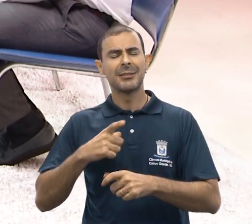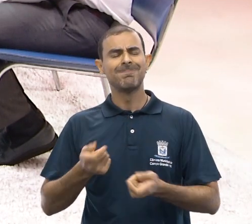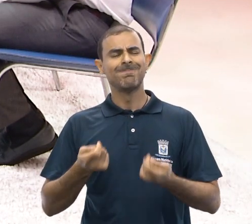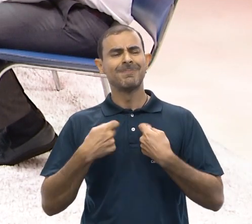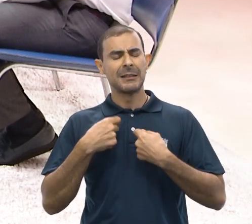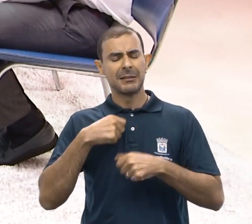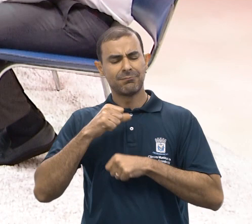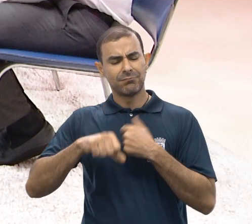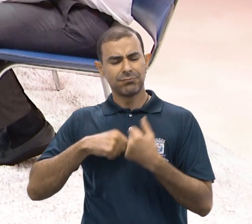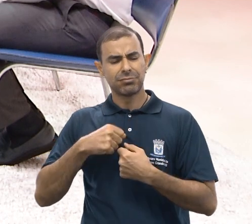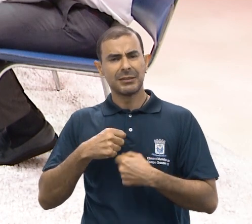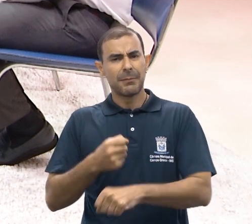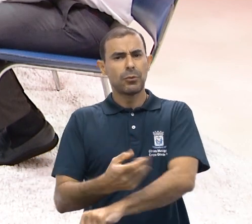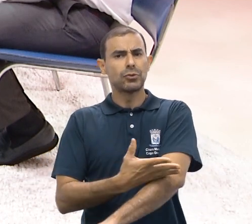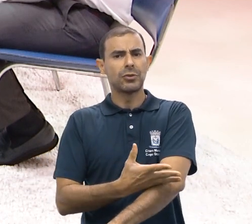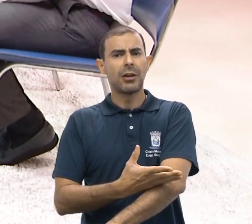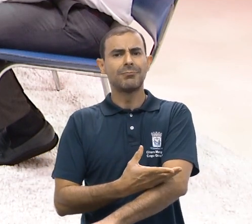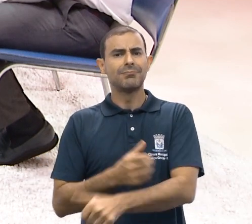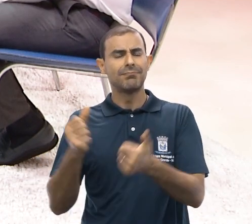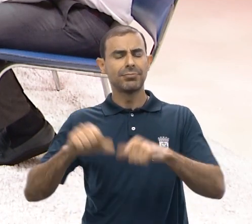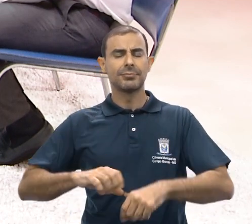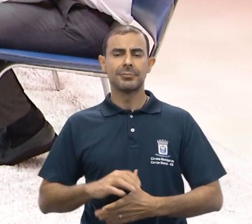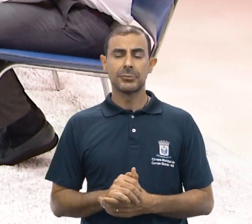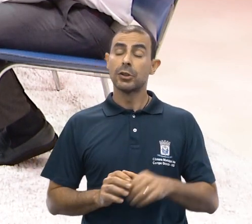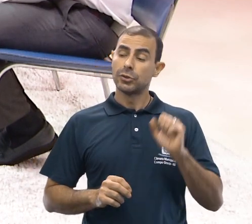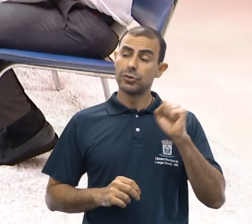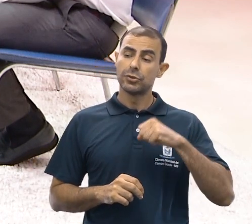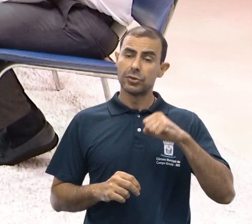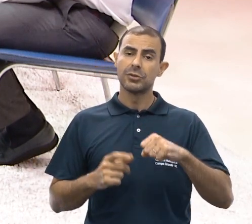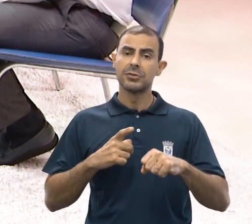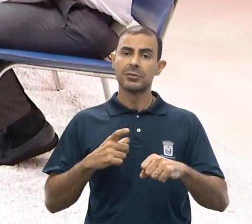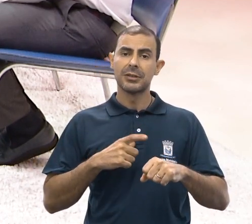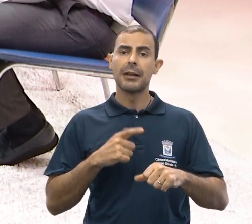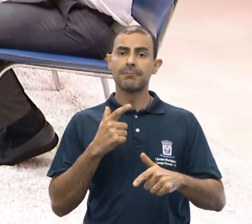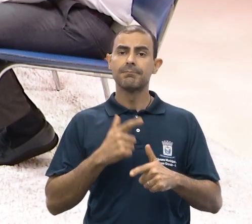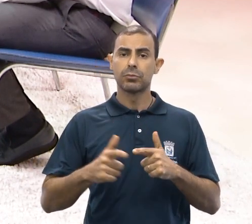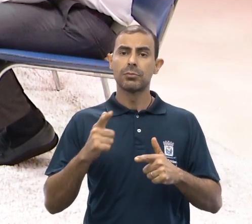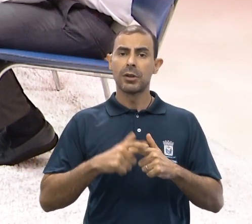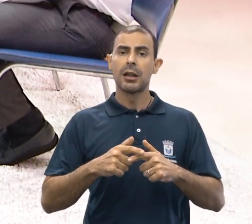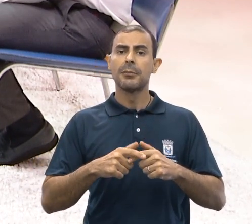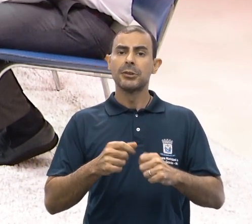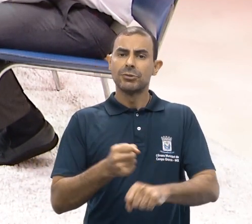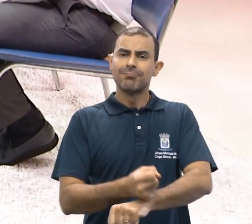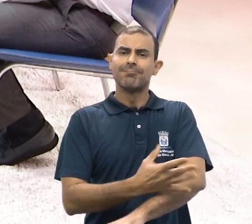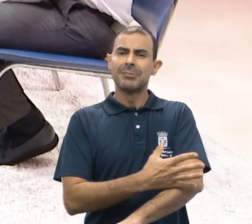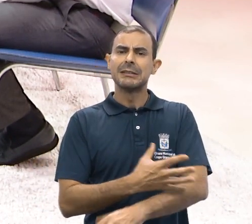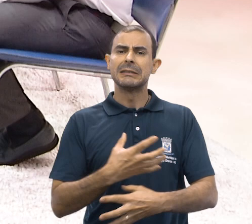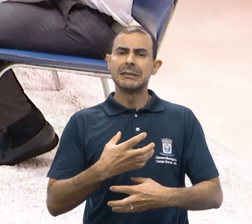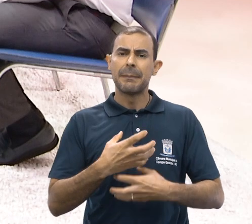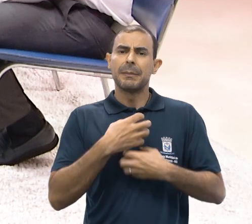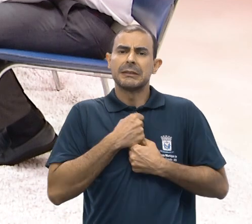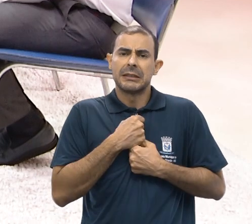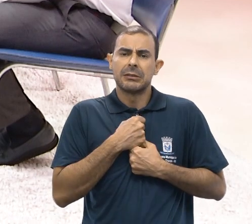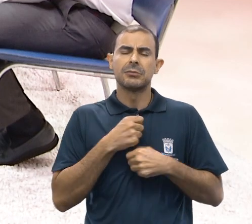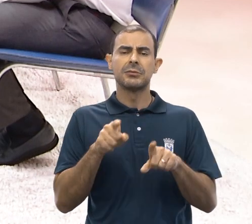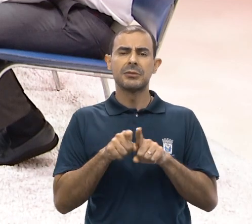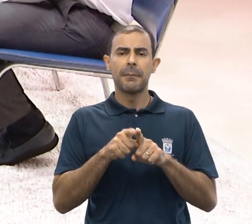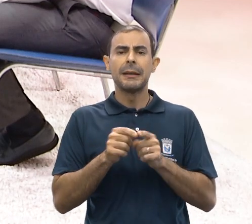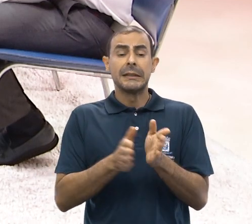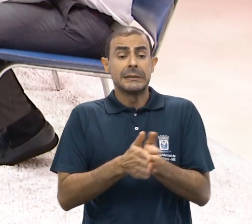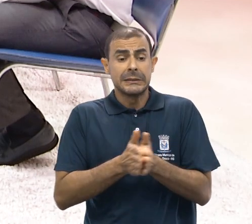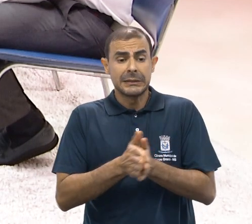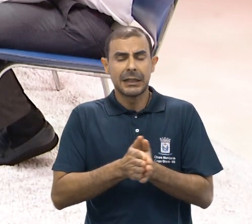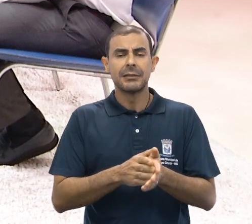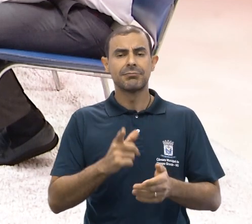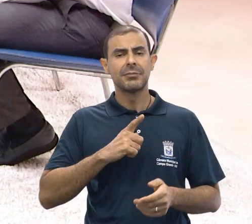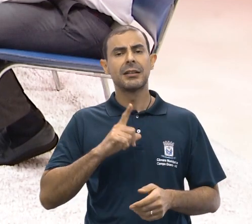A pessoa se ausenta de tudo, não é verdade? A grande maioria dos pacientes tem algum distúrbio de depressão ou ansiedade. Para isso é importante a família estar